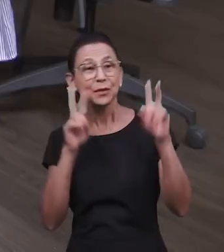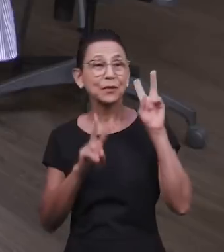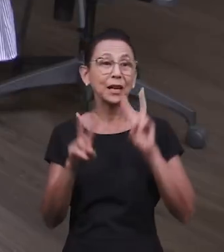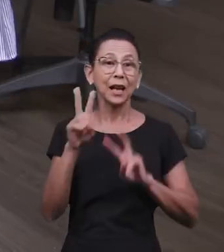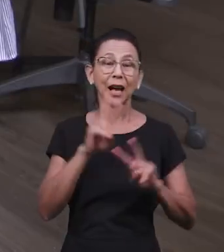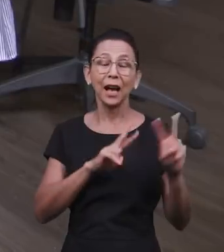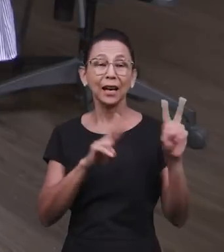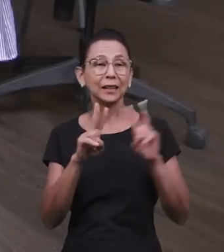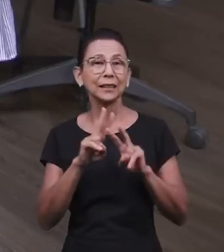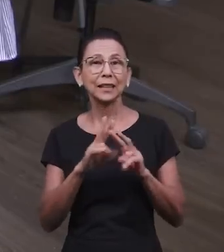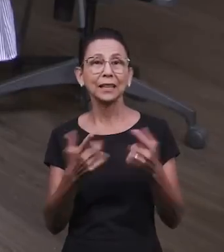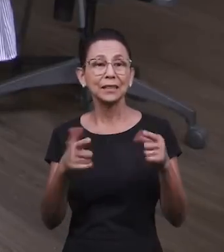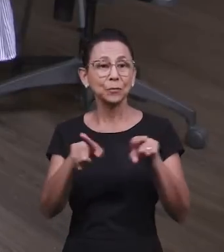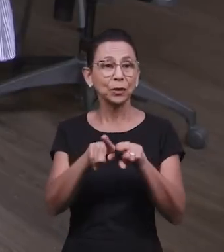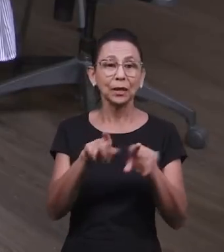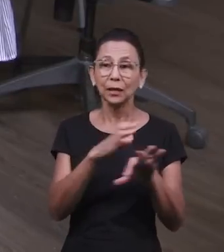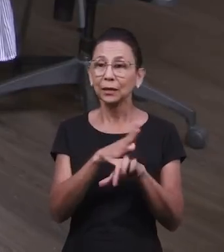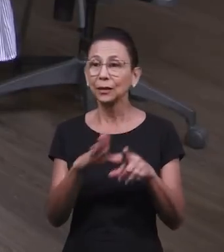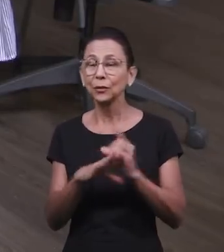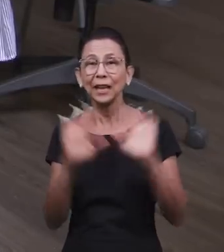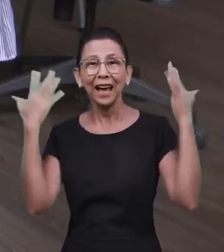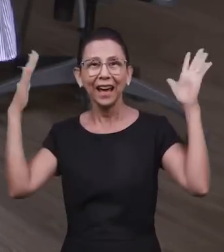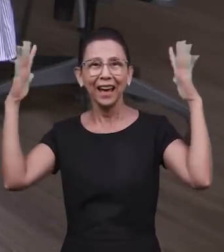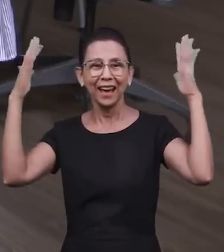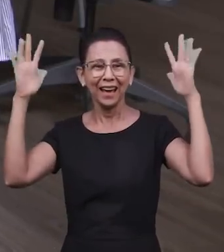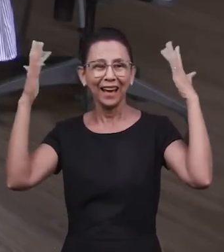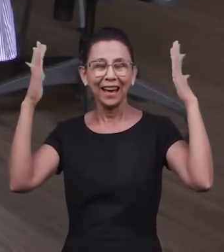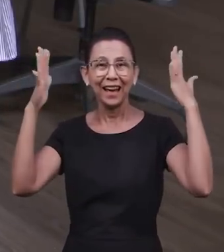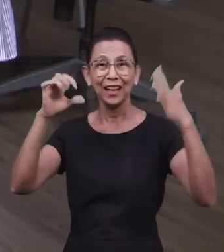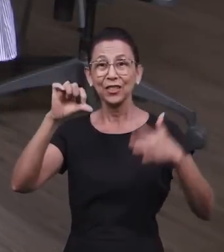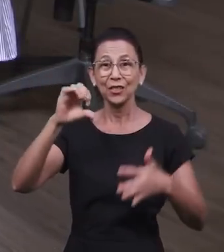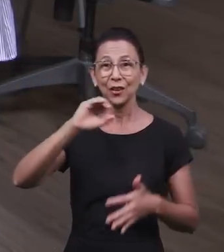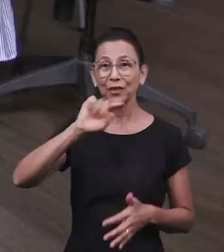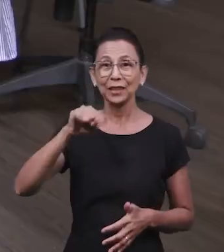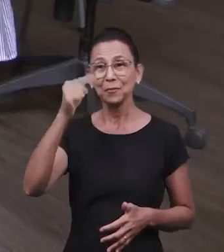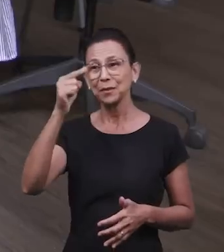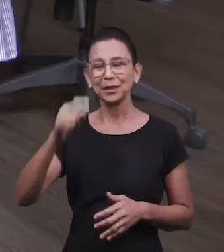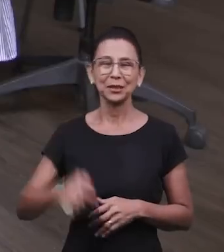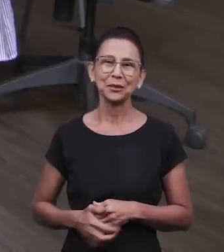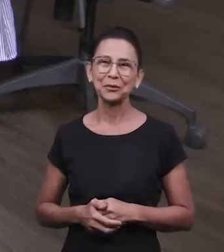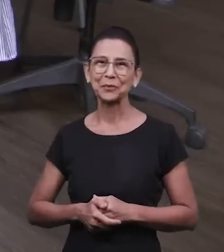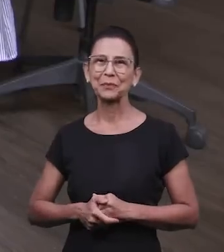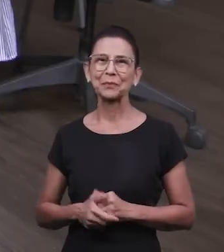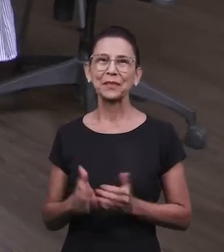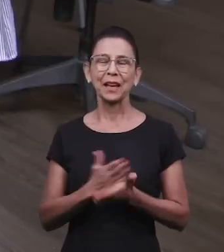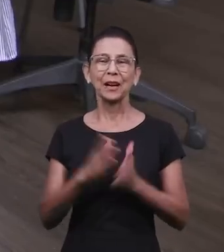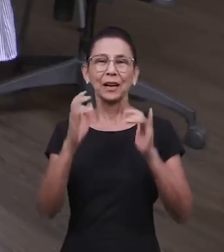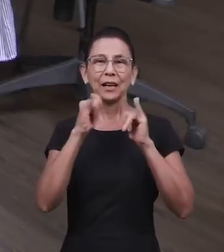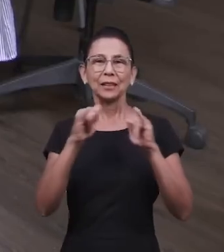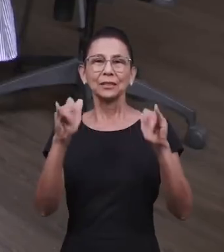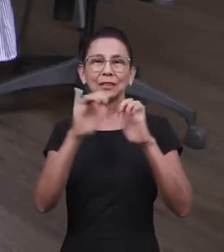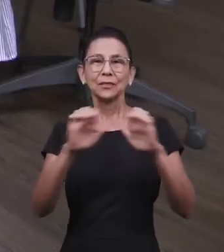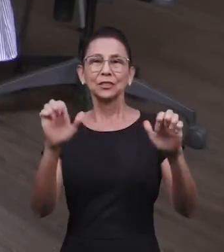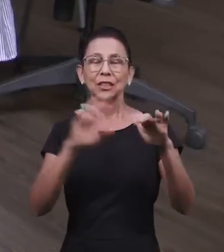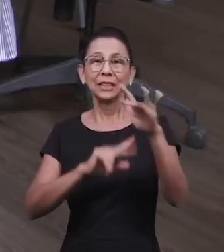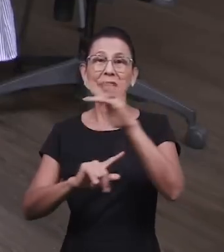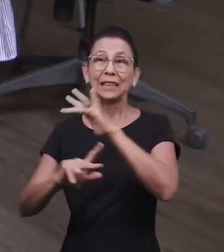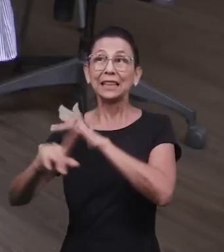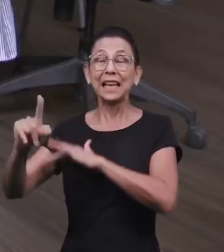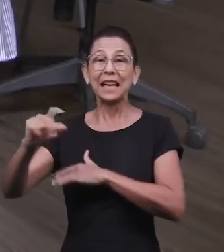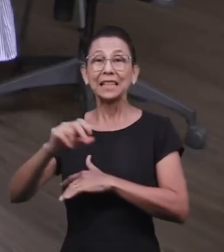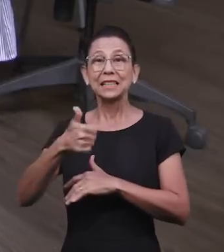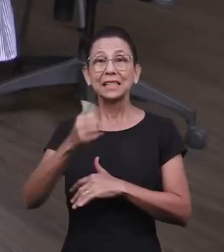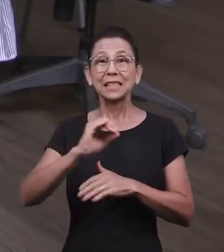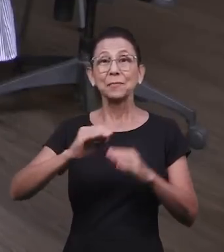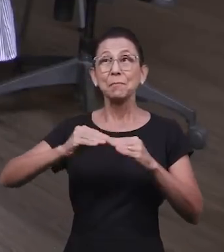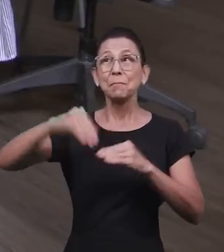tinham conectadas simultâneas no culto. A gente comemorava quando chegava a 90 mil, tinha alguns anunciando o Evangelho Eterno, que a gente passou da